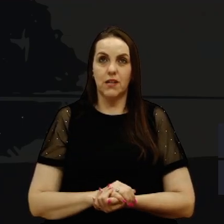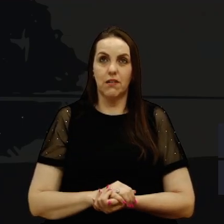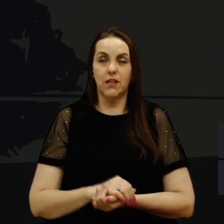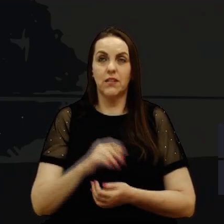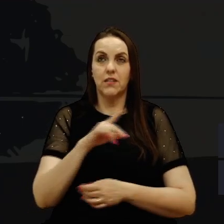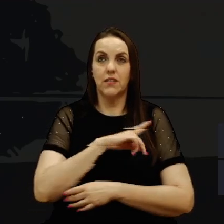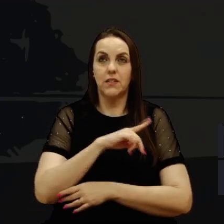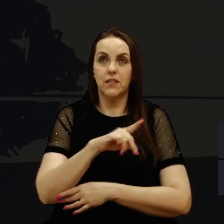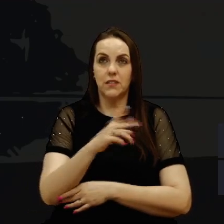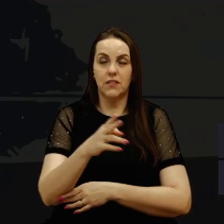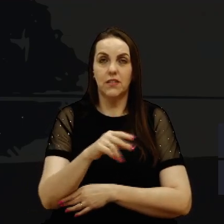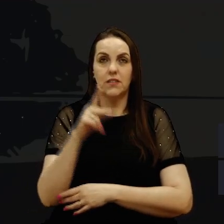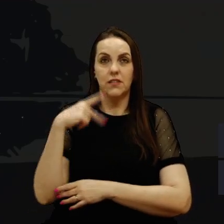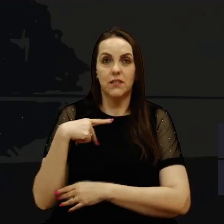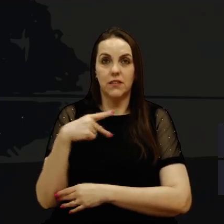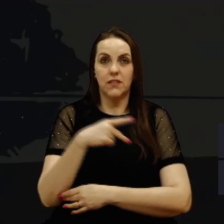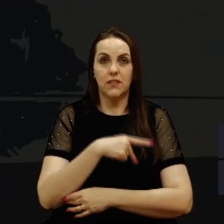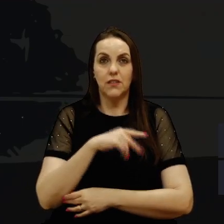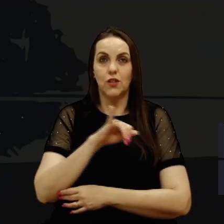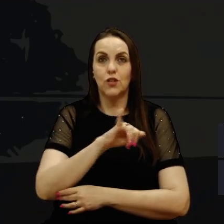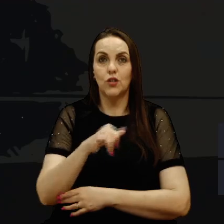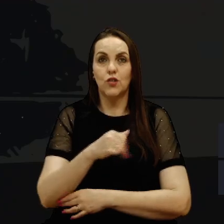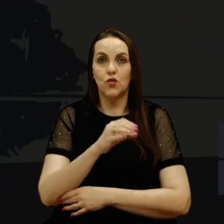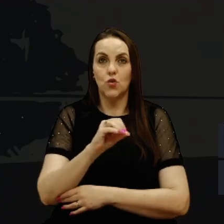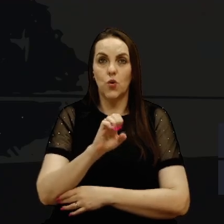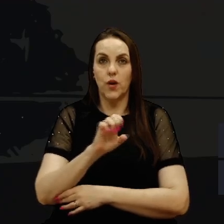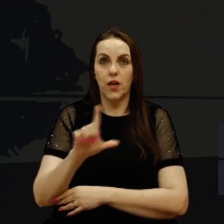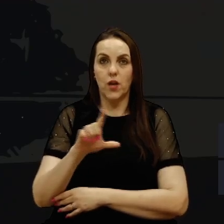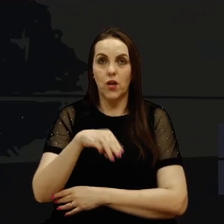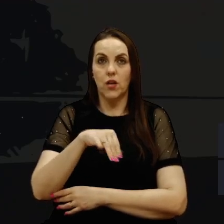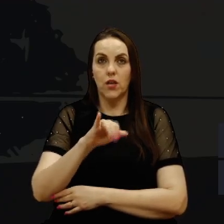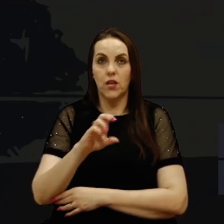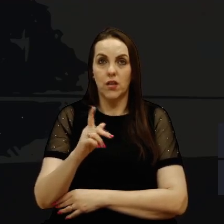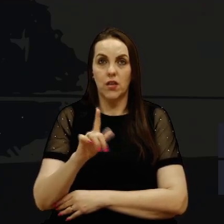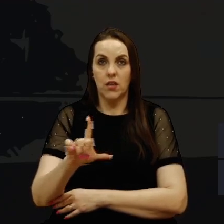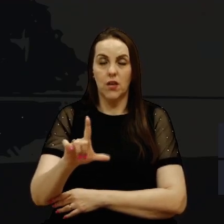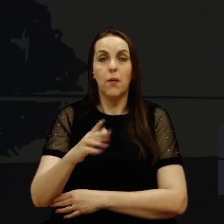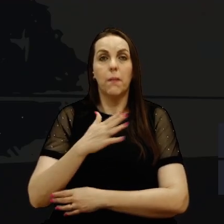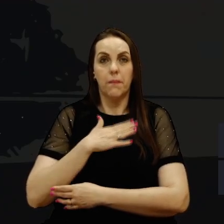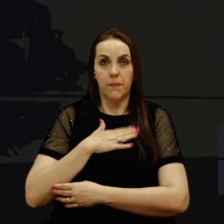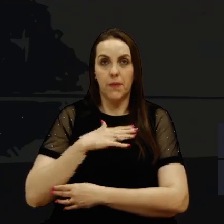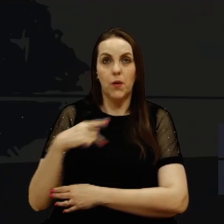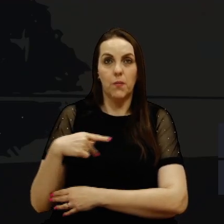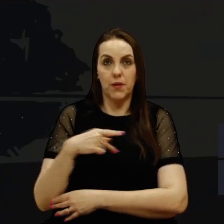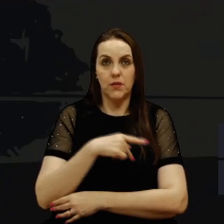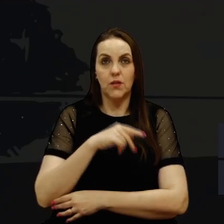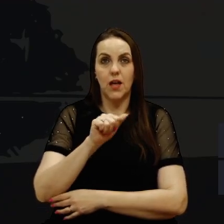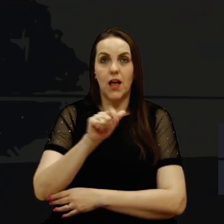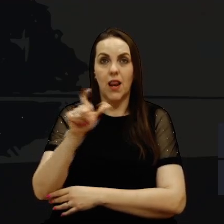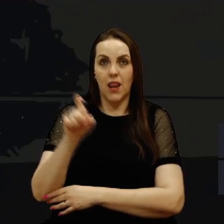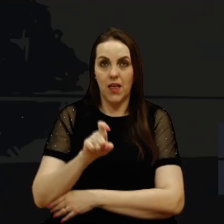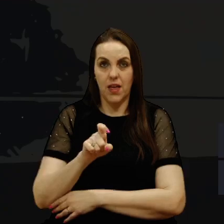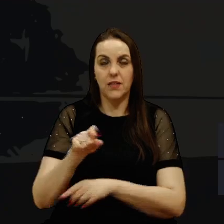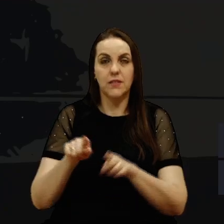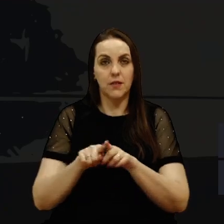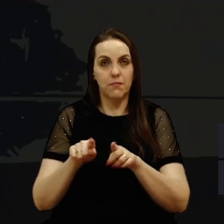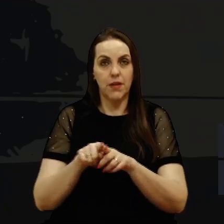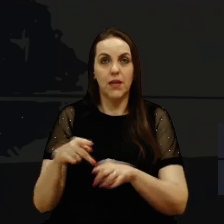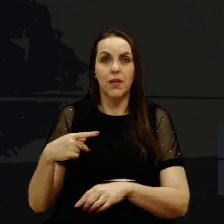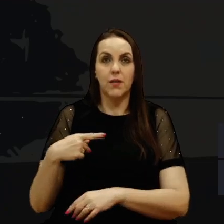presidente, pastor Joel Michel, também o meu pastor Alex Anivan, pastor